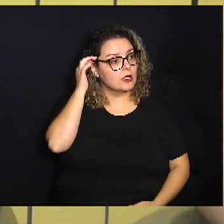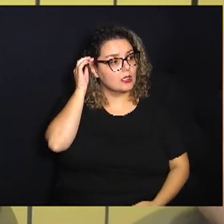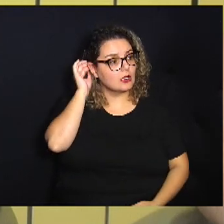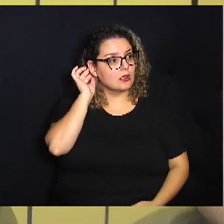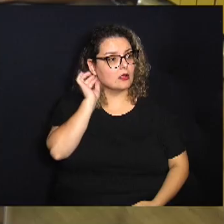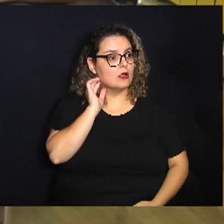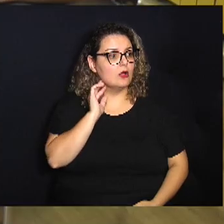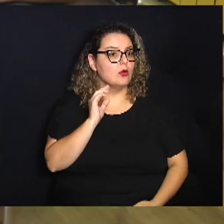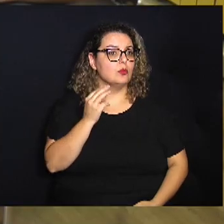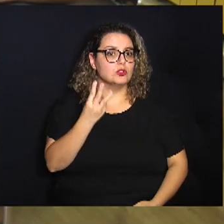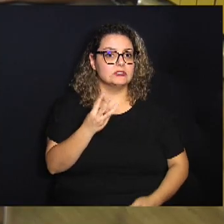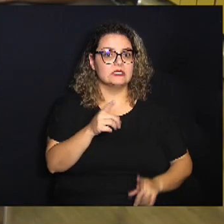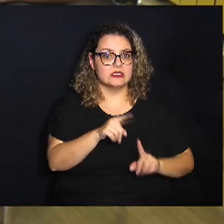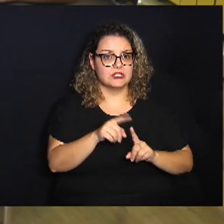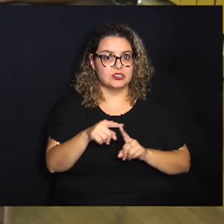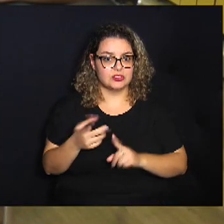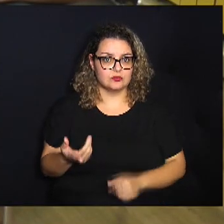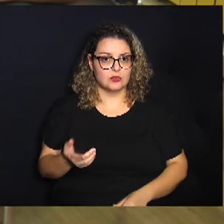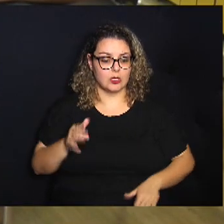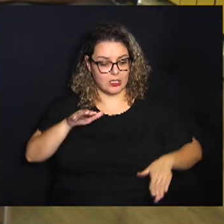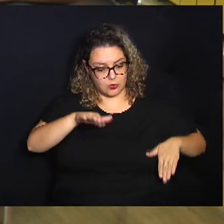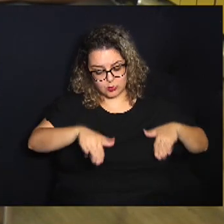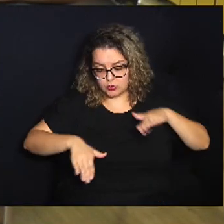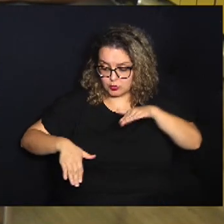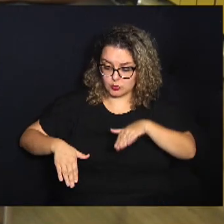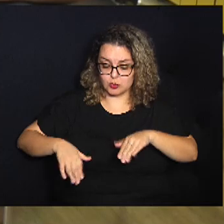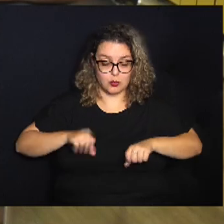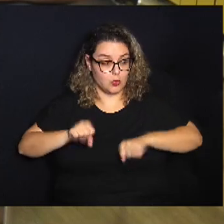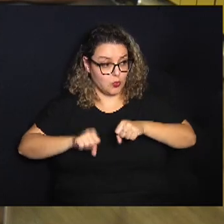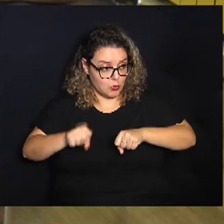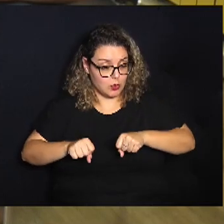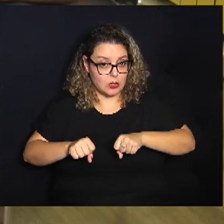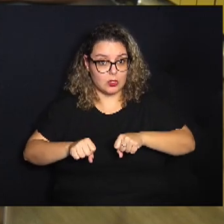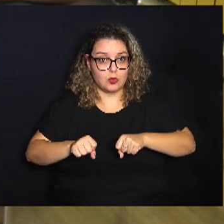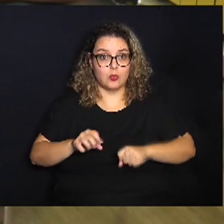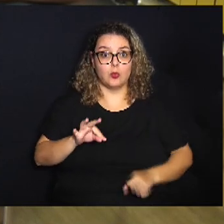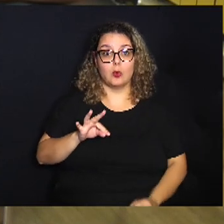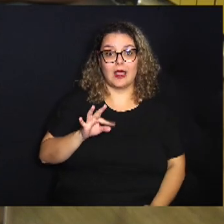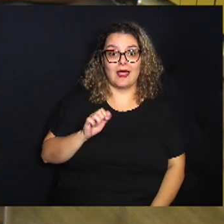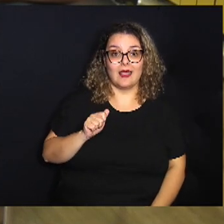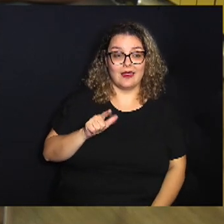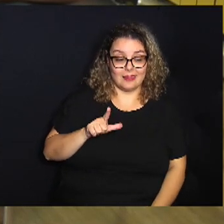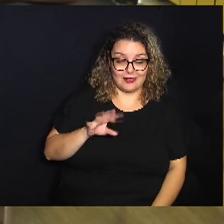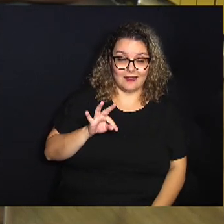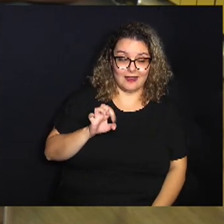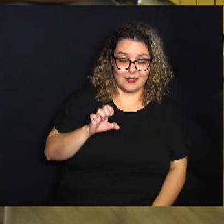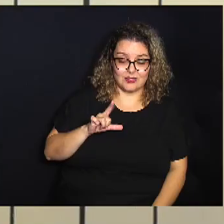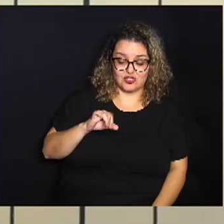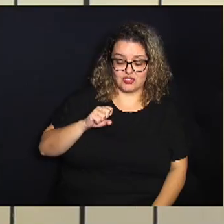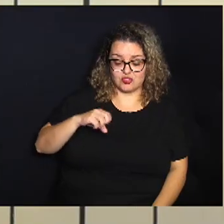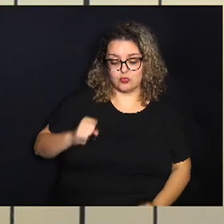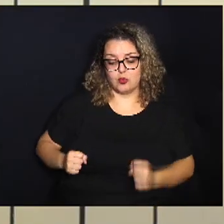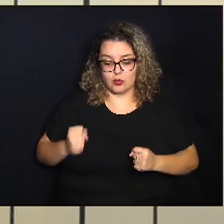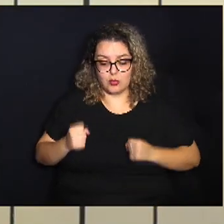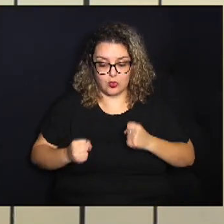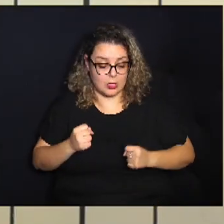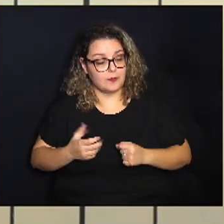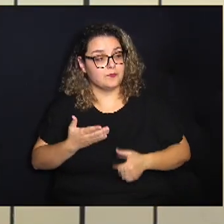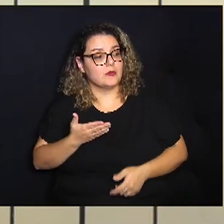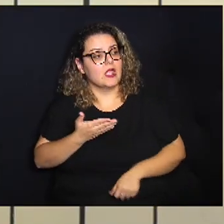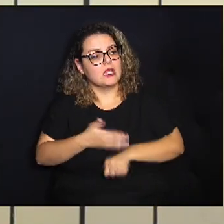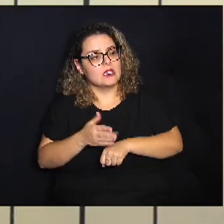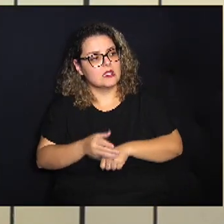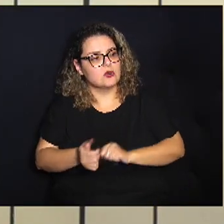ser 3 modalidades, né? A natação, o ciclismo e o atletismo, cada dia você treina um